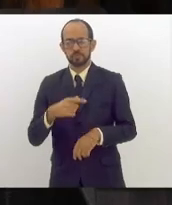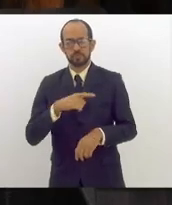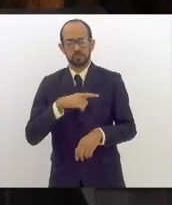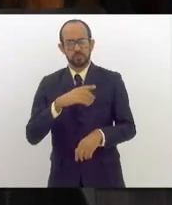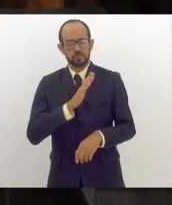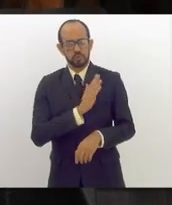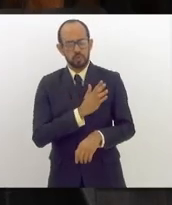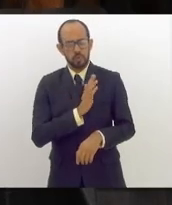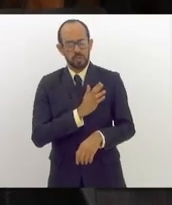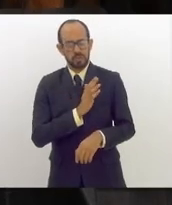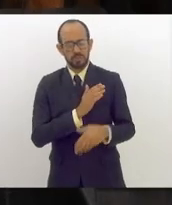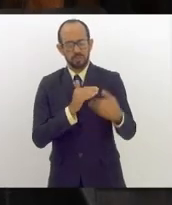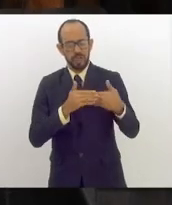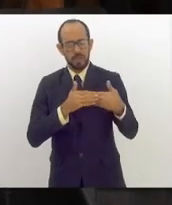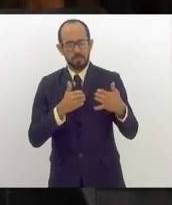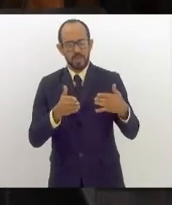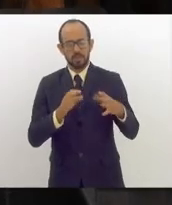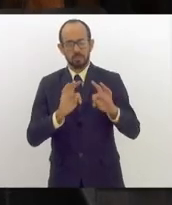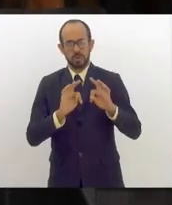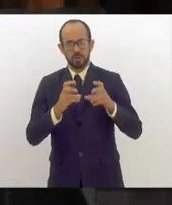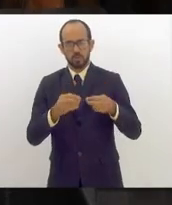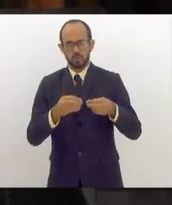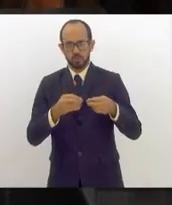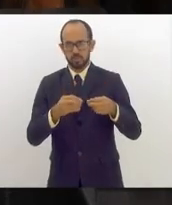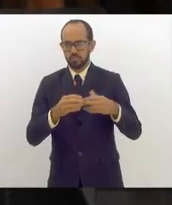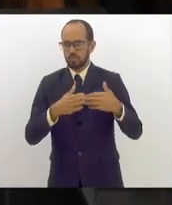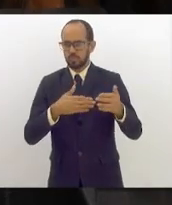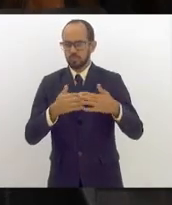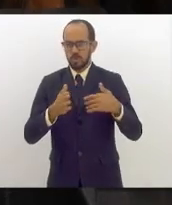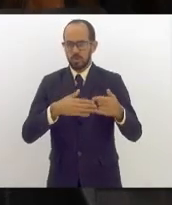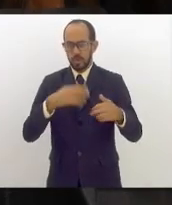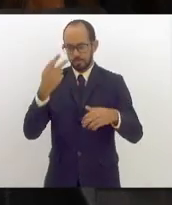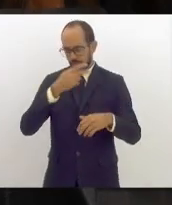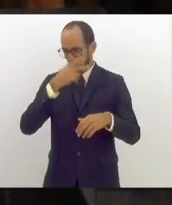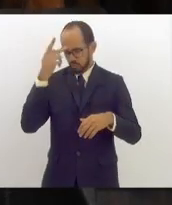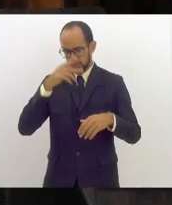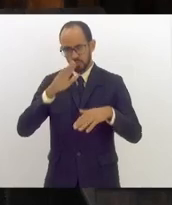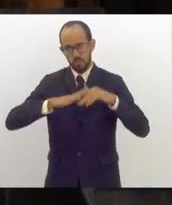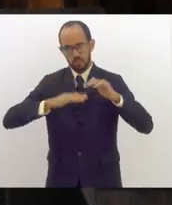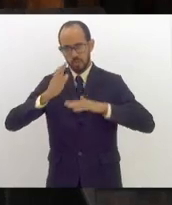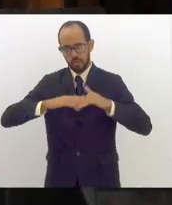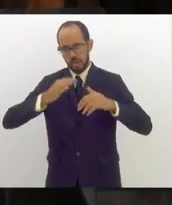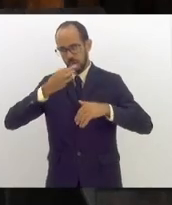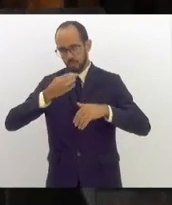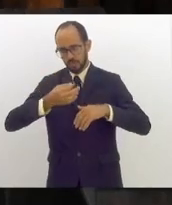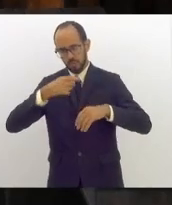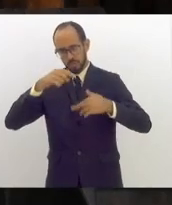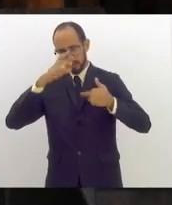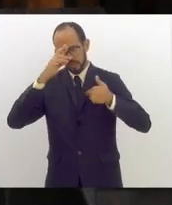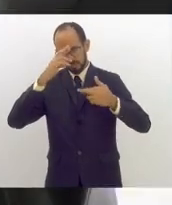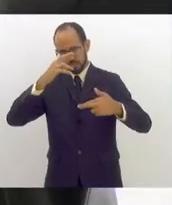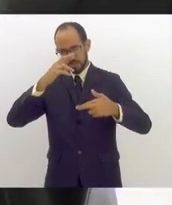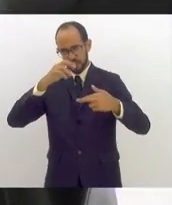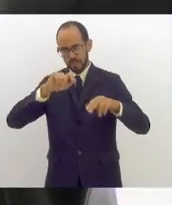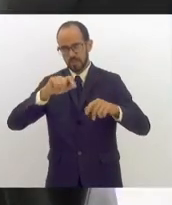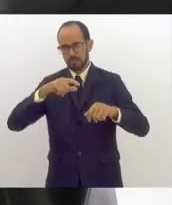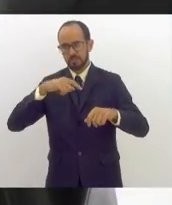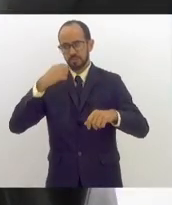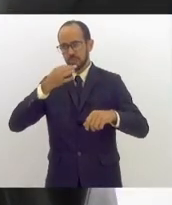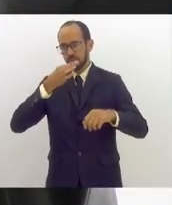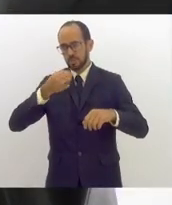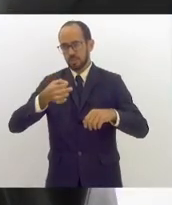aberto a todos seja quem for de que opinião for Felipe respeita as opiniões